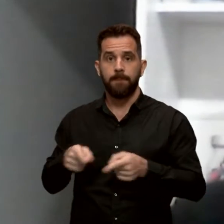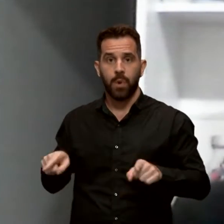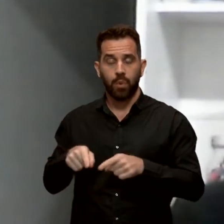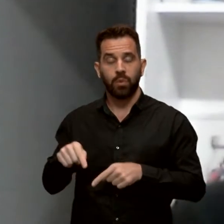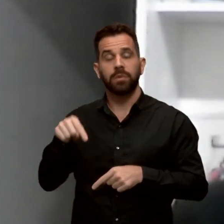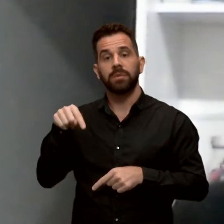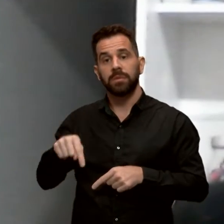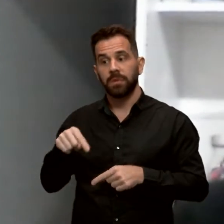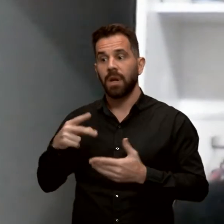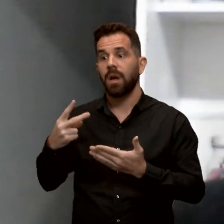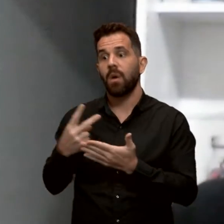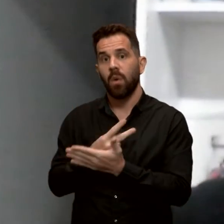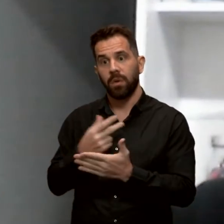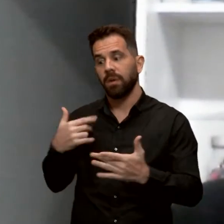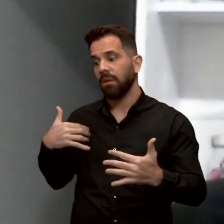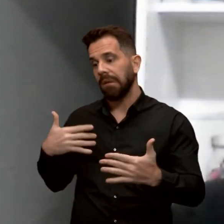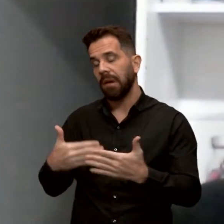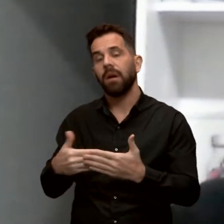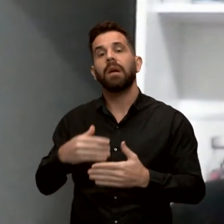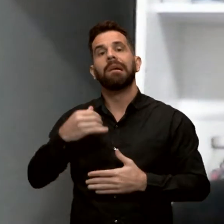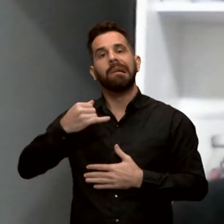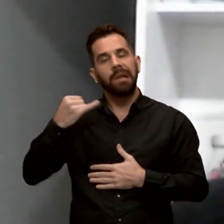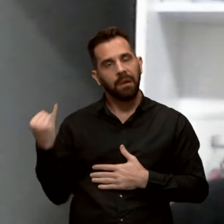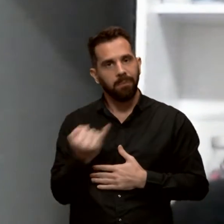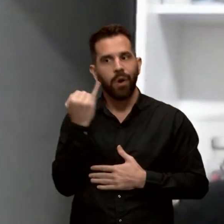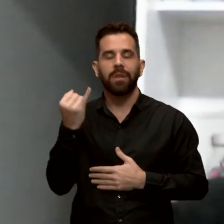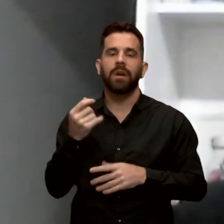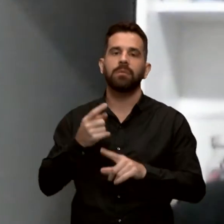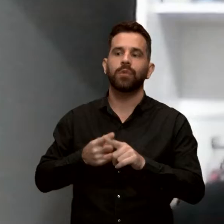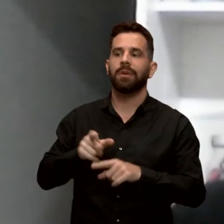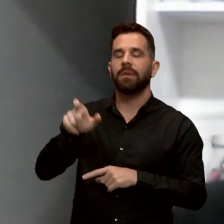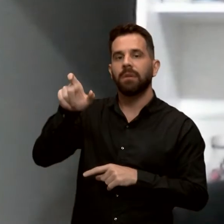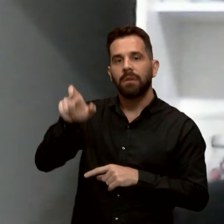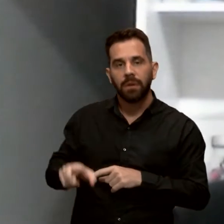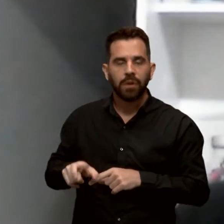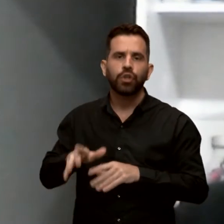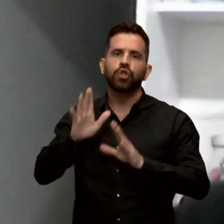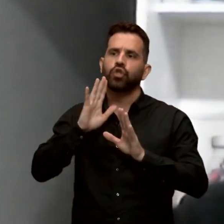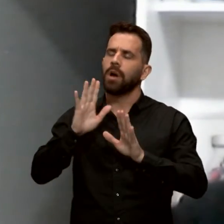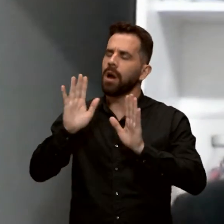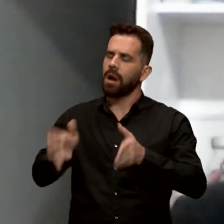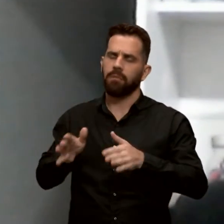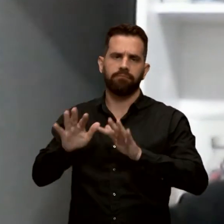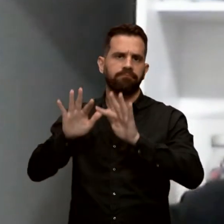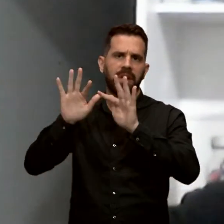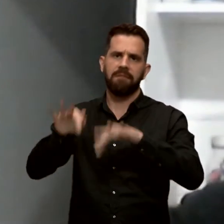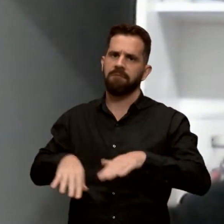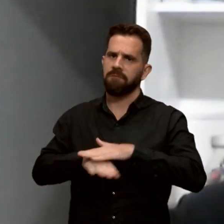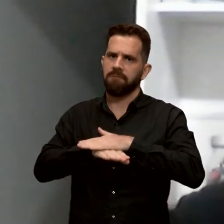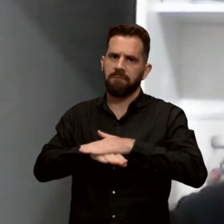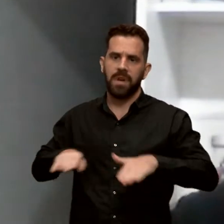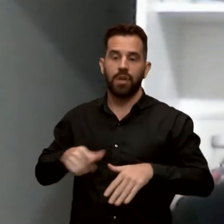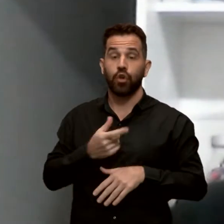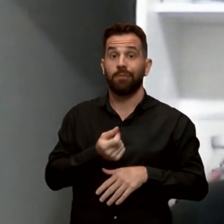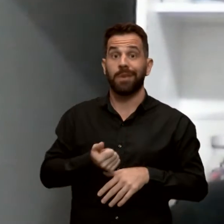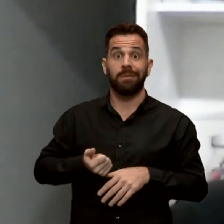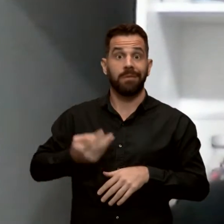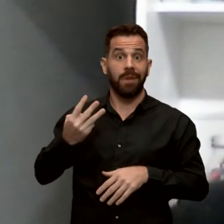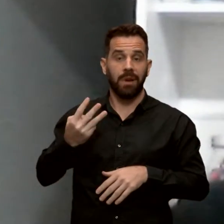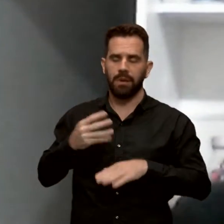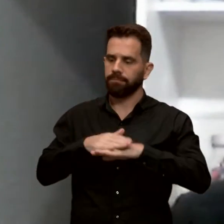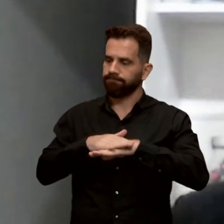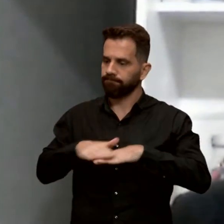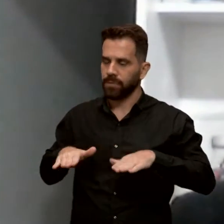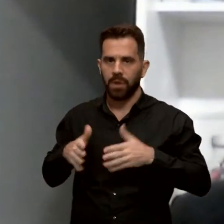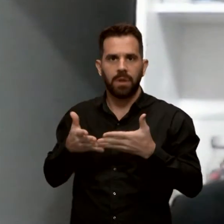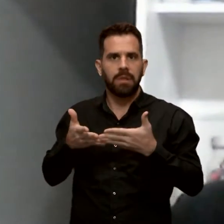que o Criolo, que já tinha encerrado a sua carreira em 2013, após o lançamento do álbum Nó